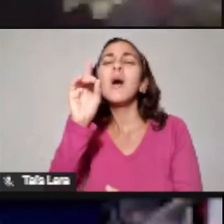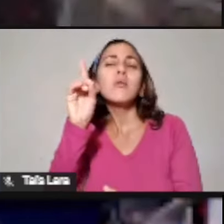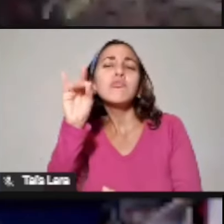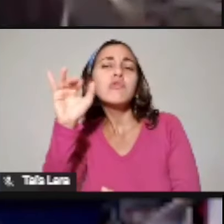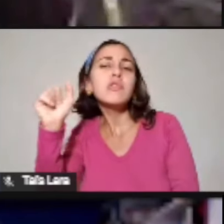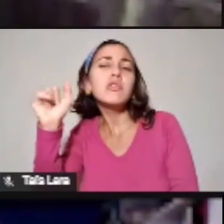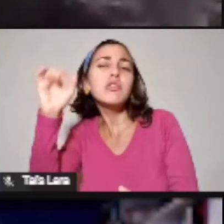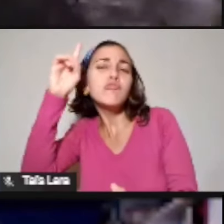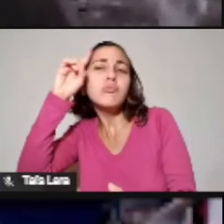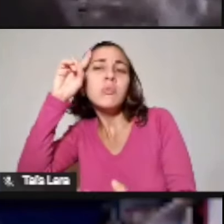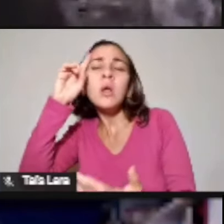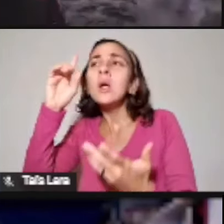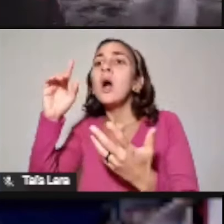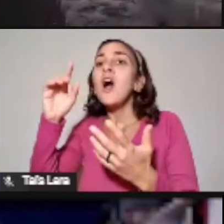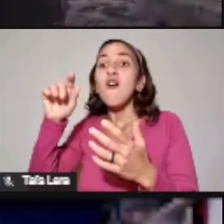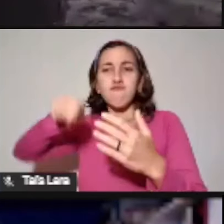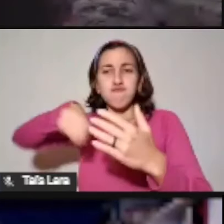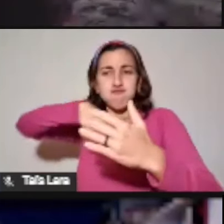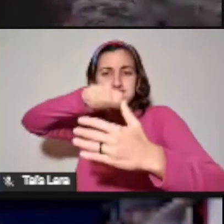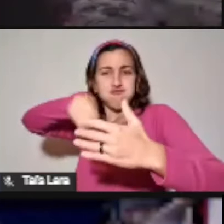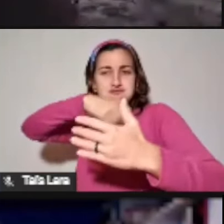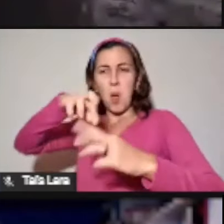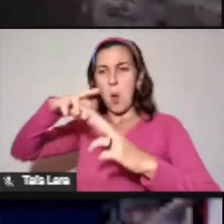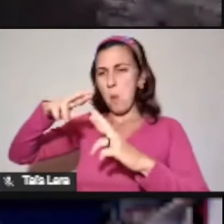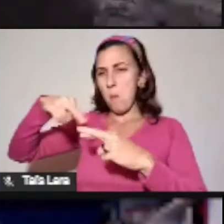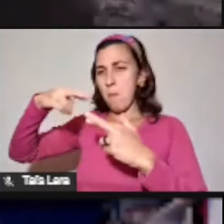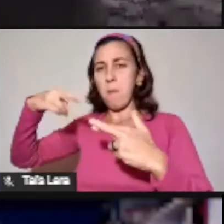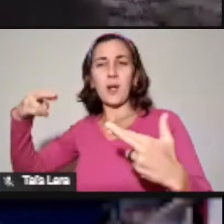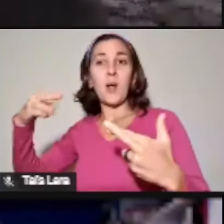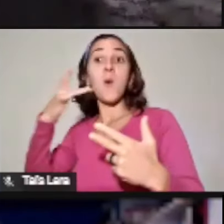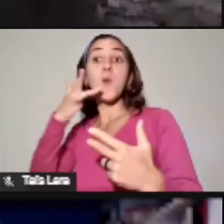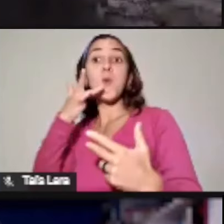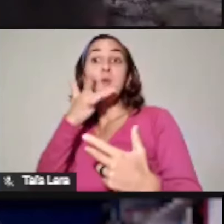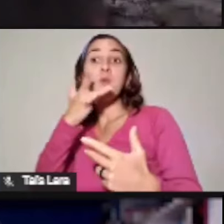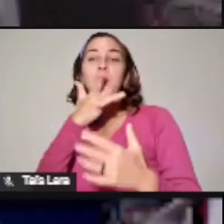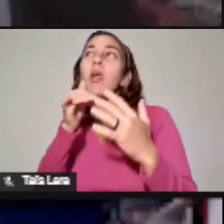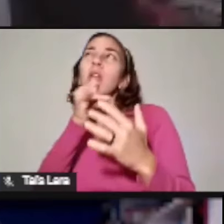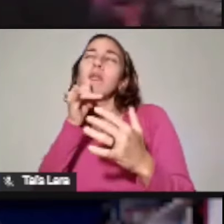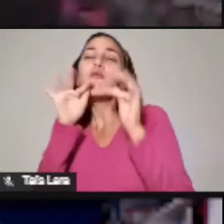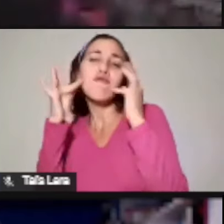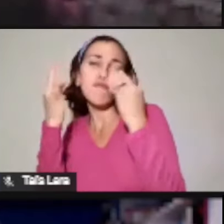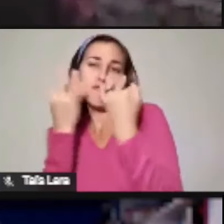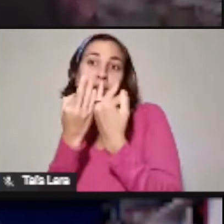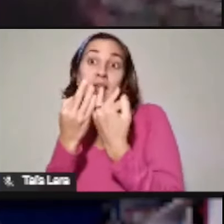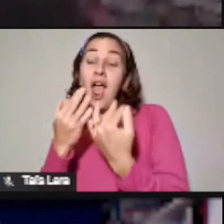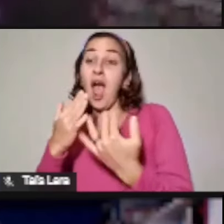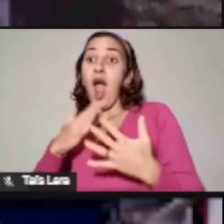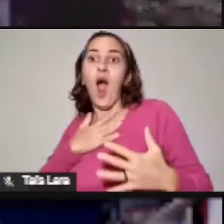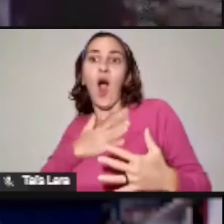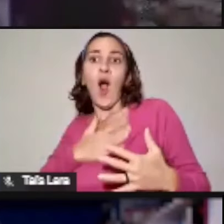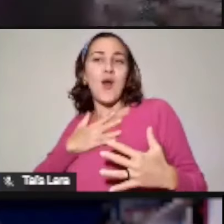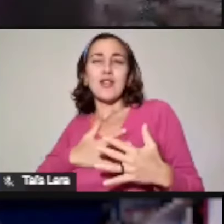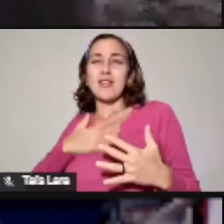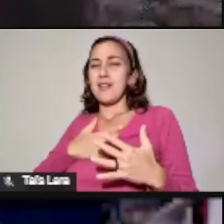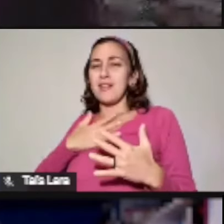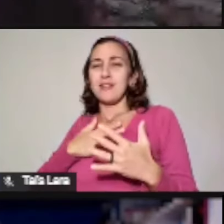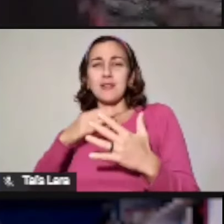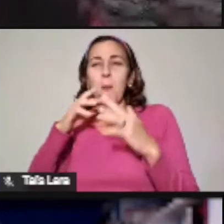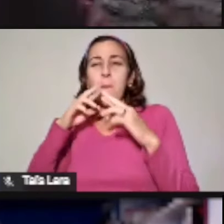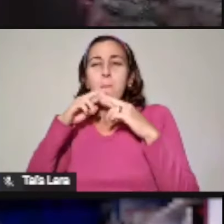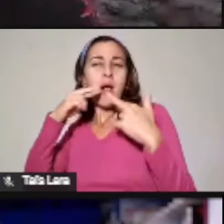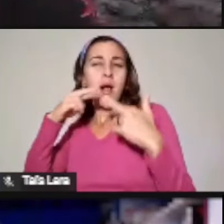um dia uma macarronada gostosa lá num jantar, não sei o que, que a família gosta de comer, vamos imaginar uma macarronada ali, cheia de queijo gostoso, ou um